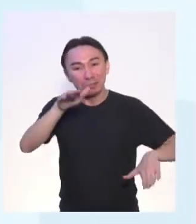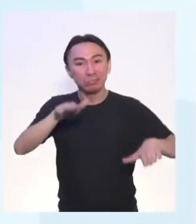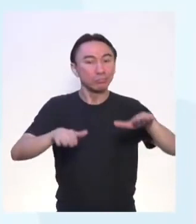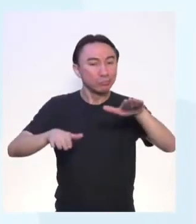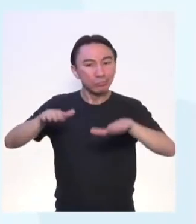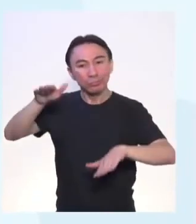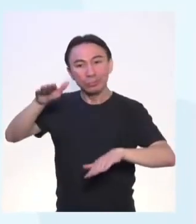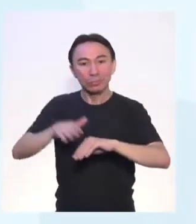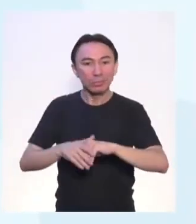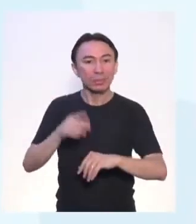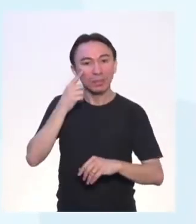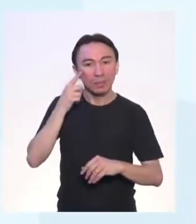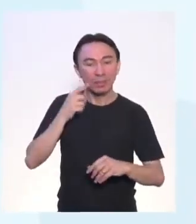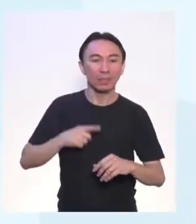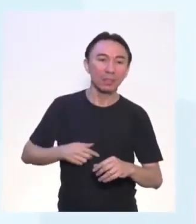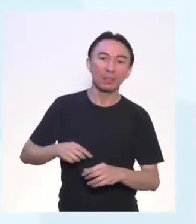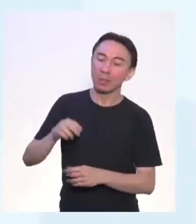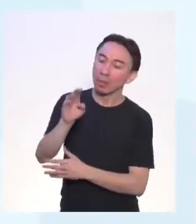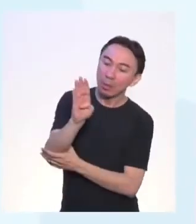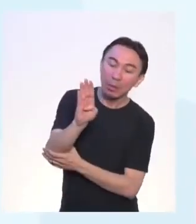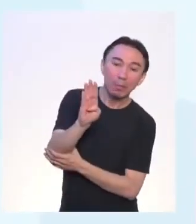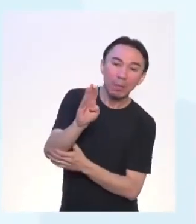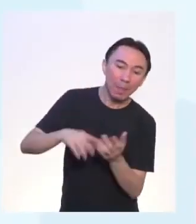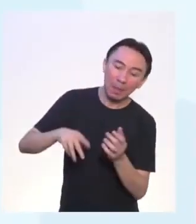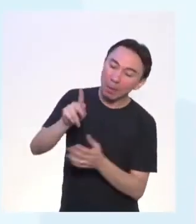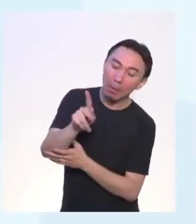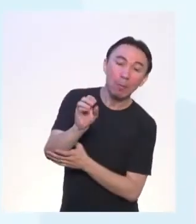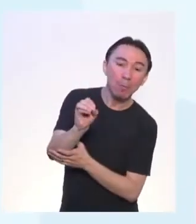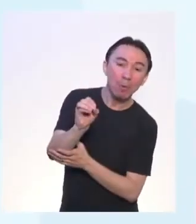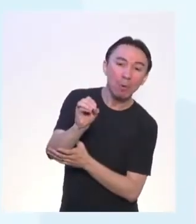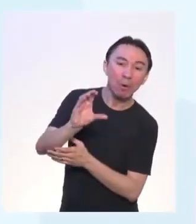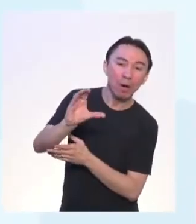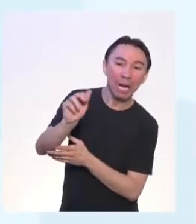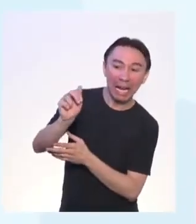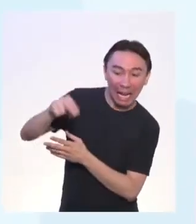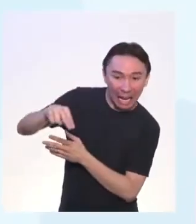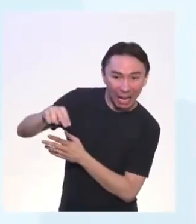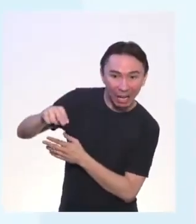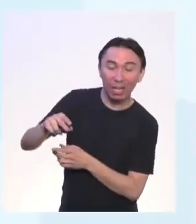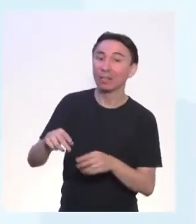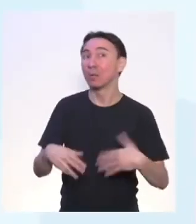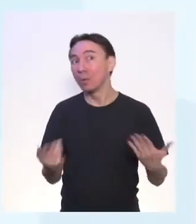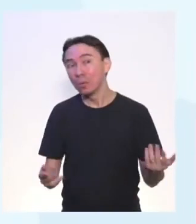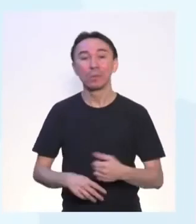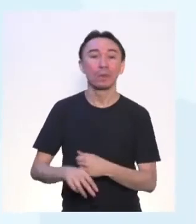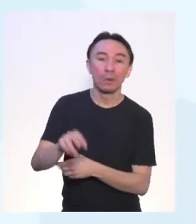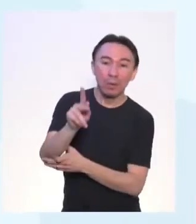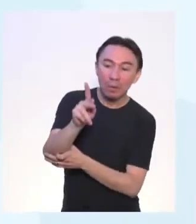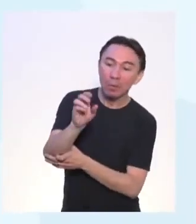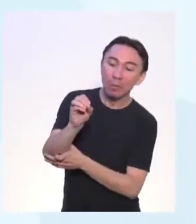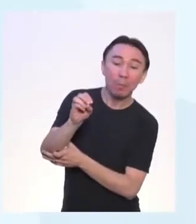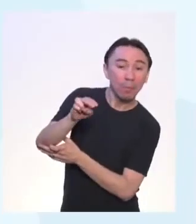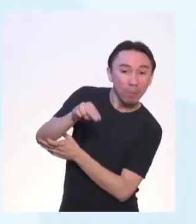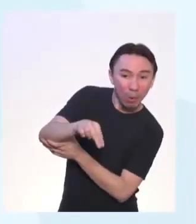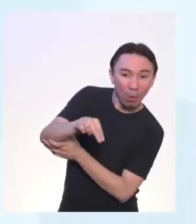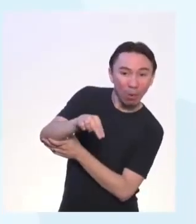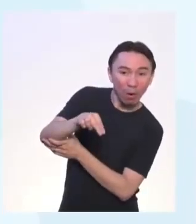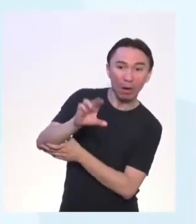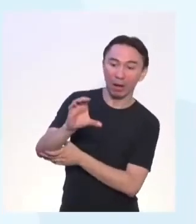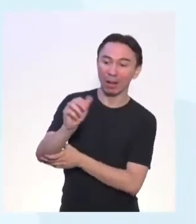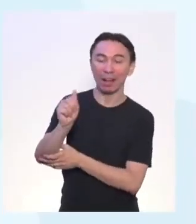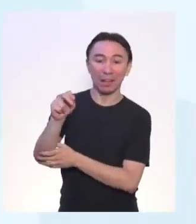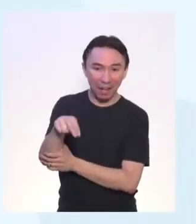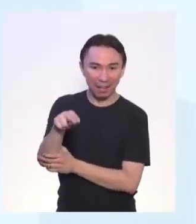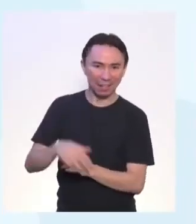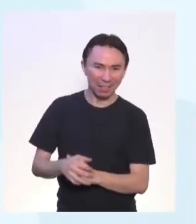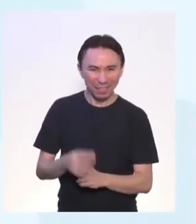do pocan e poncan também. Sim. Tem essa variação, né? E é legal que essa questão que você falou aí do V